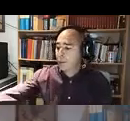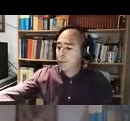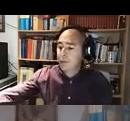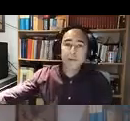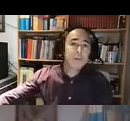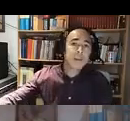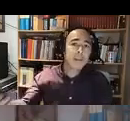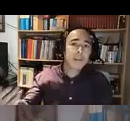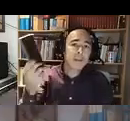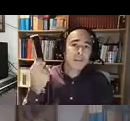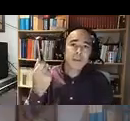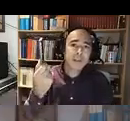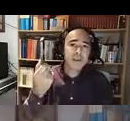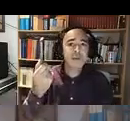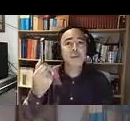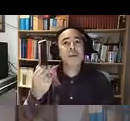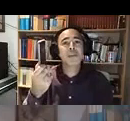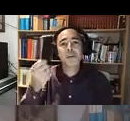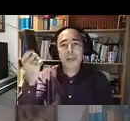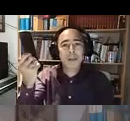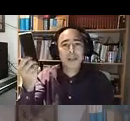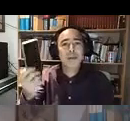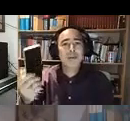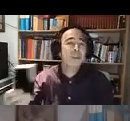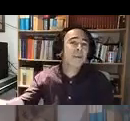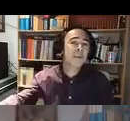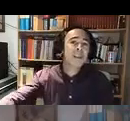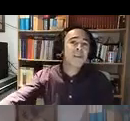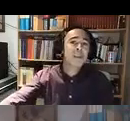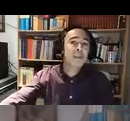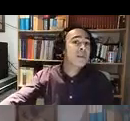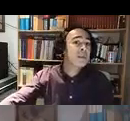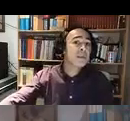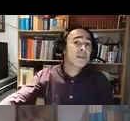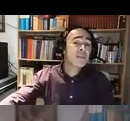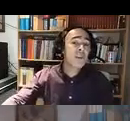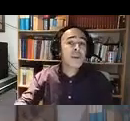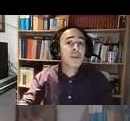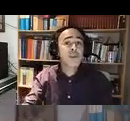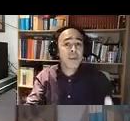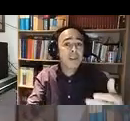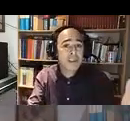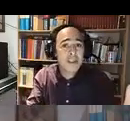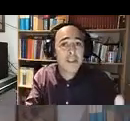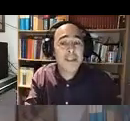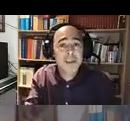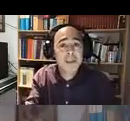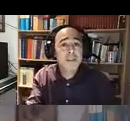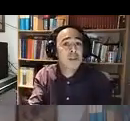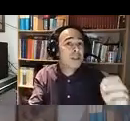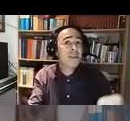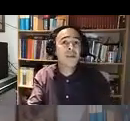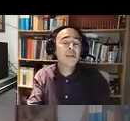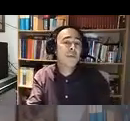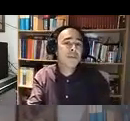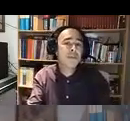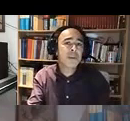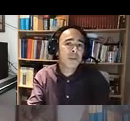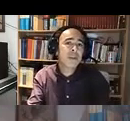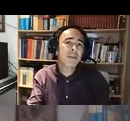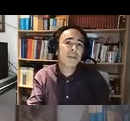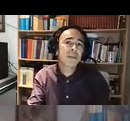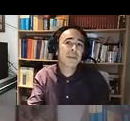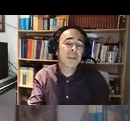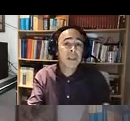que eu preciso eu preciso de um telemóvel não tem que ser um programa qualquer telemóvel Serra preciso de internet realmente o pai da jeito mas basicamente